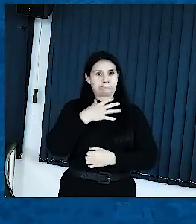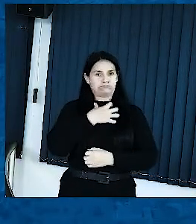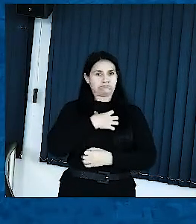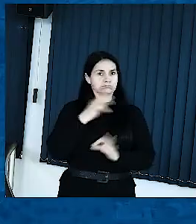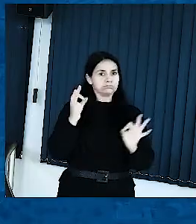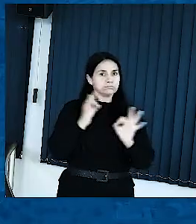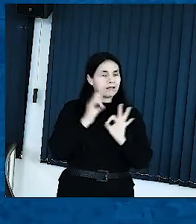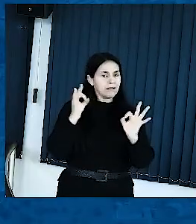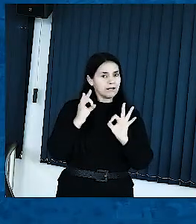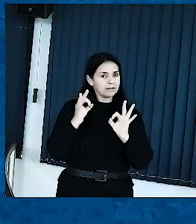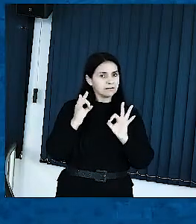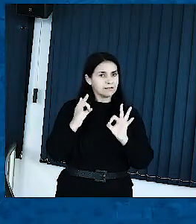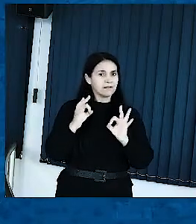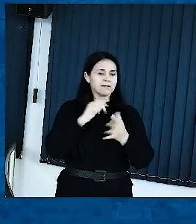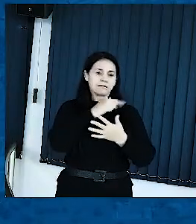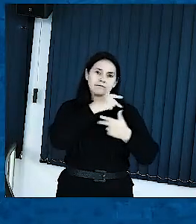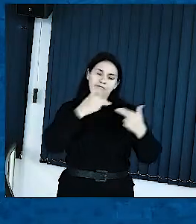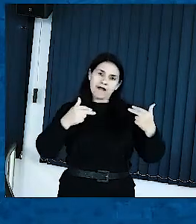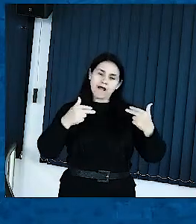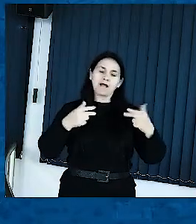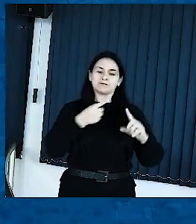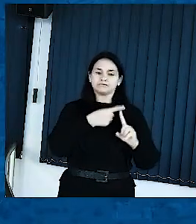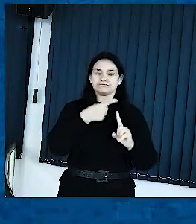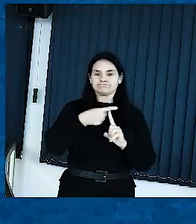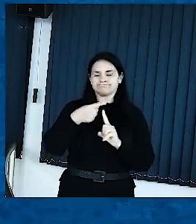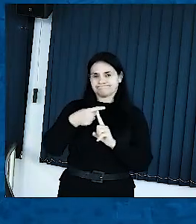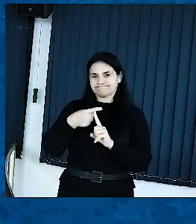Então, são várias